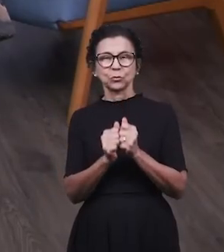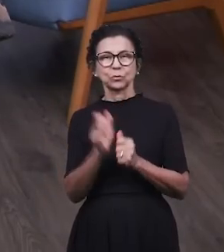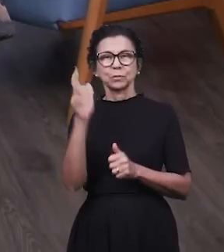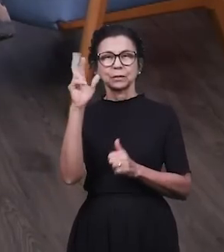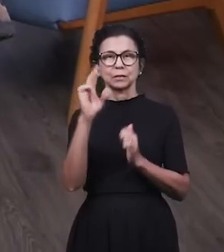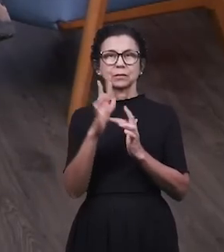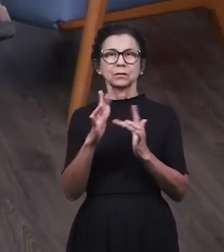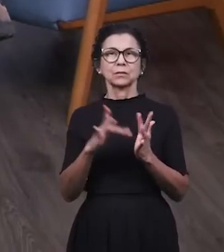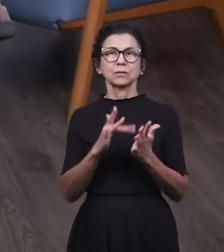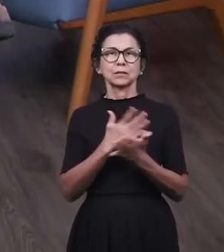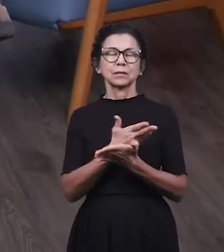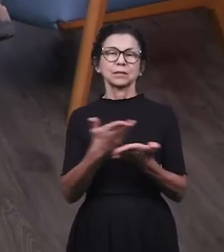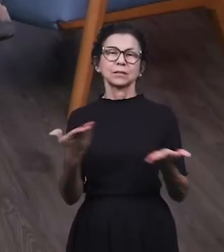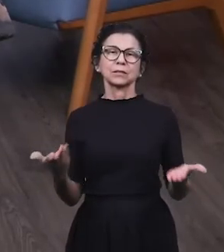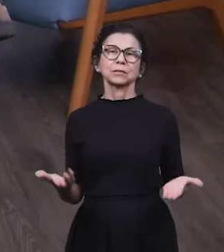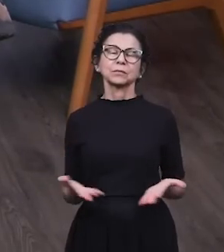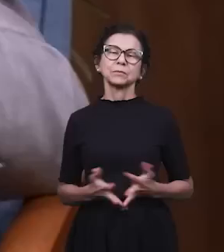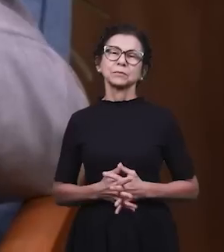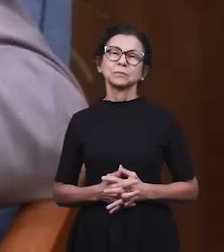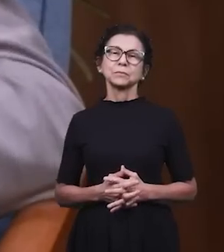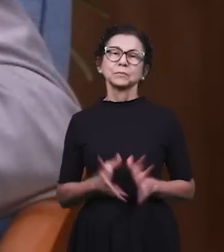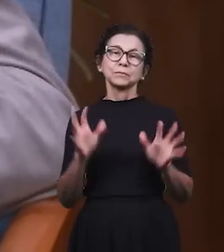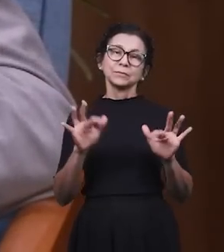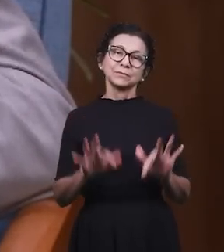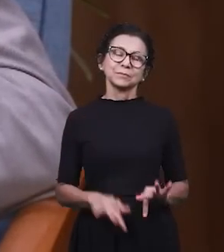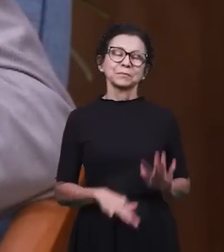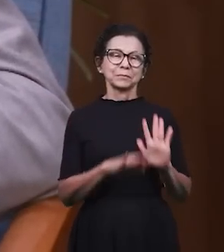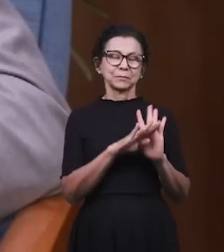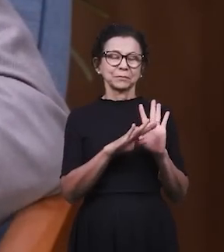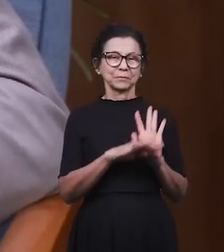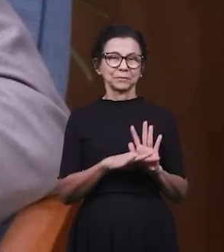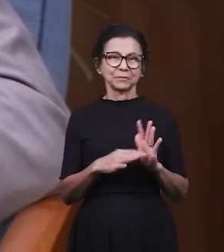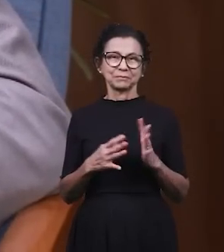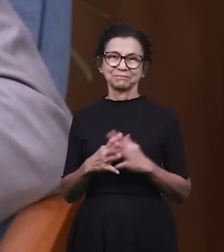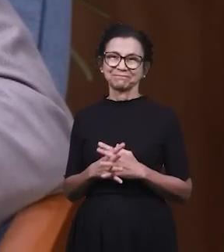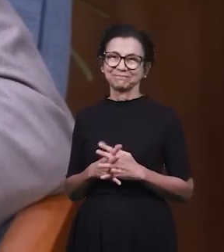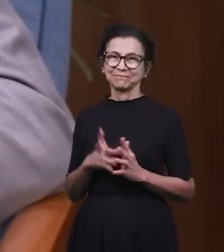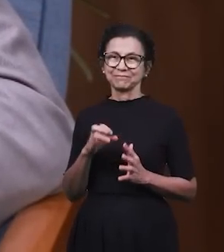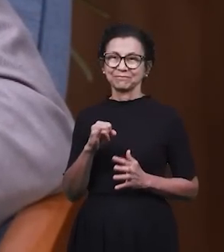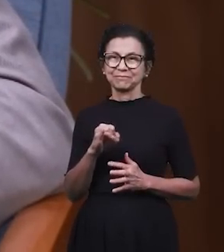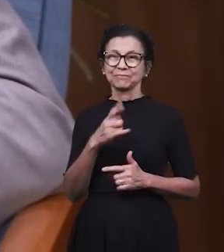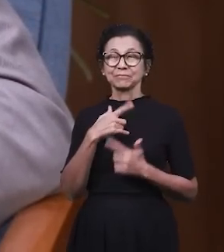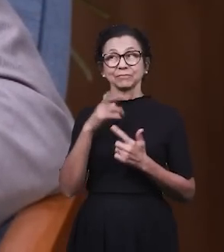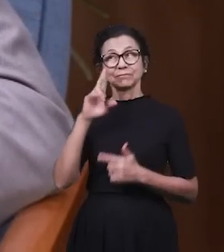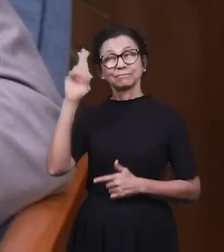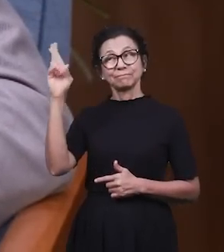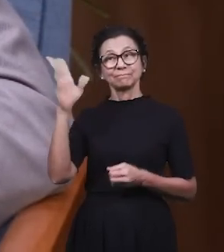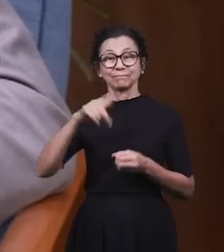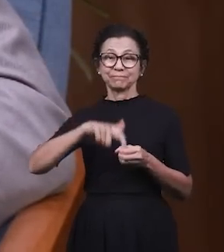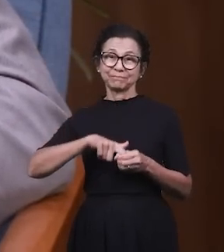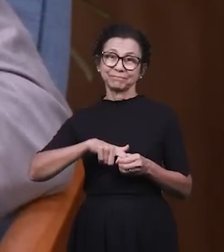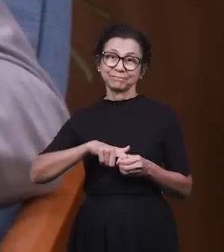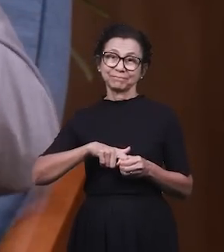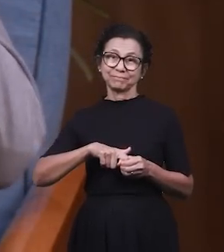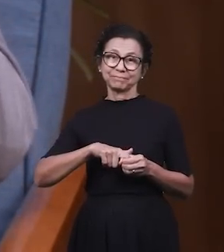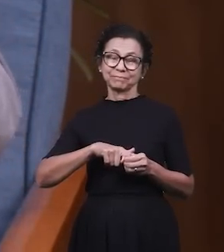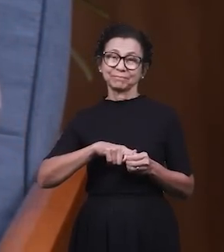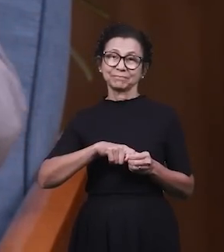Senhor, Josias, Pai do Senhor a todos amados. E a gente chega então ao final de mais uma edição do programa Anunciando o Evangelho Eterno. Se Deus quiser, na semana que vem a